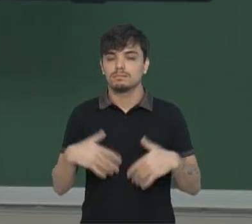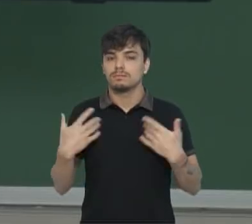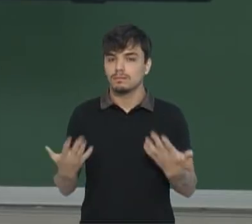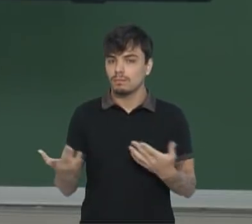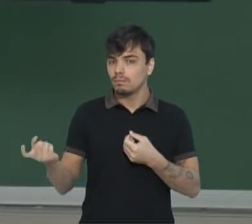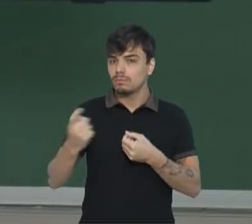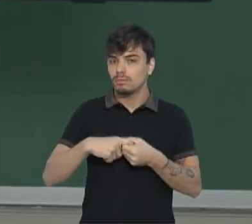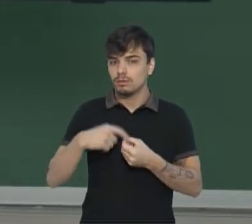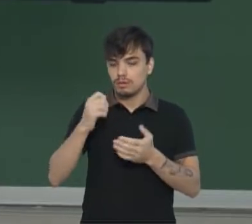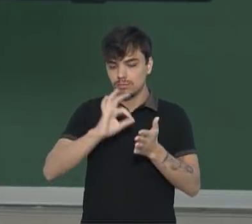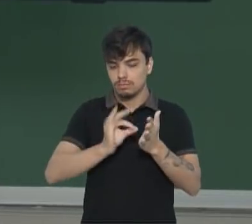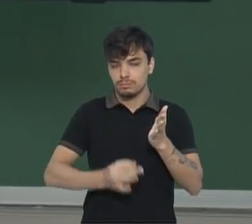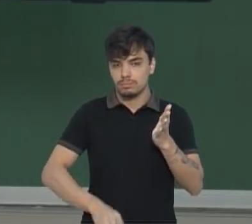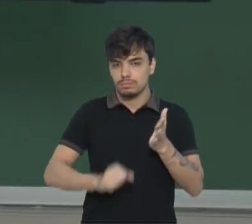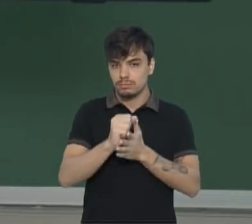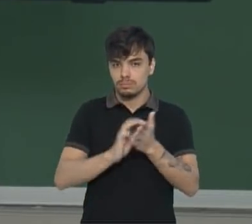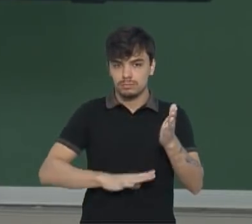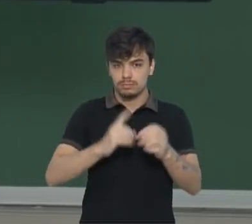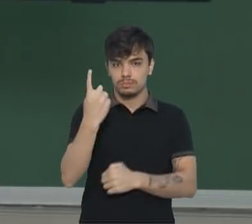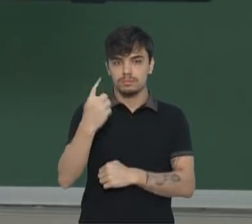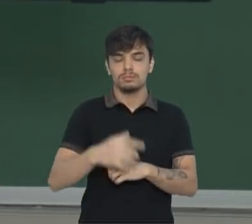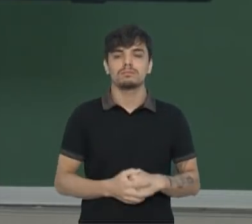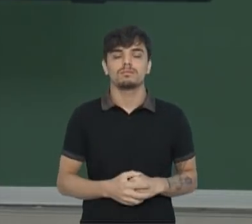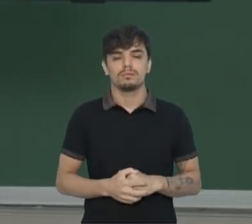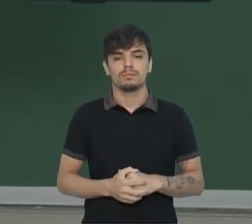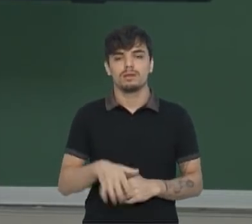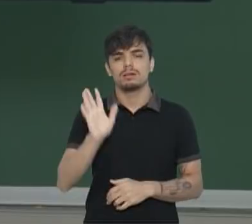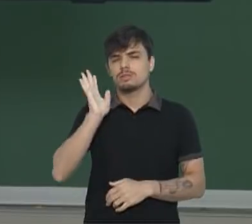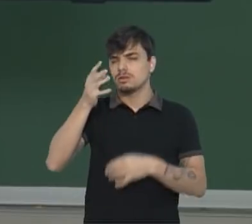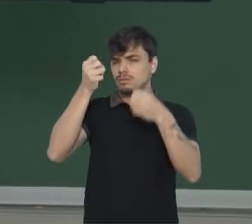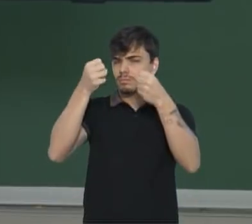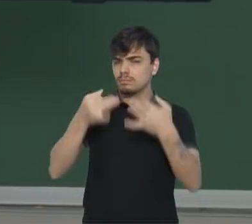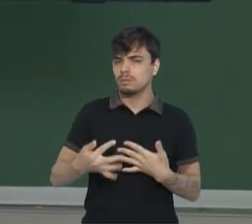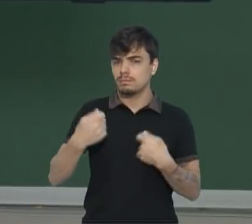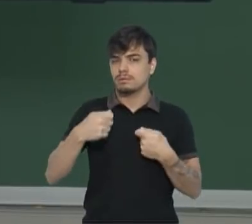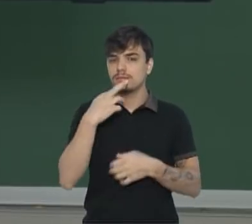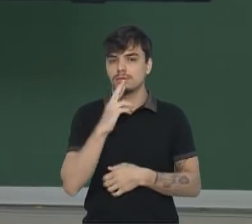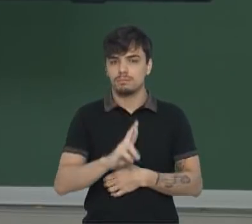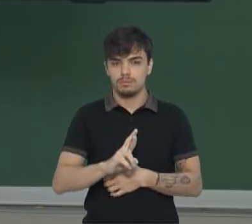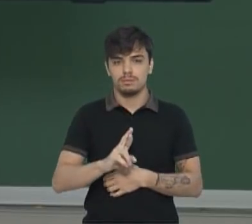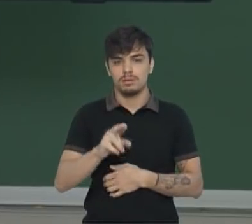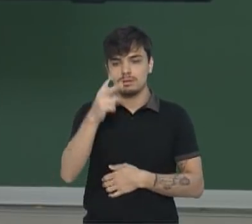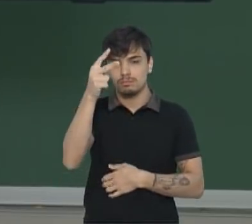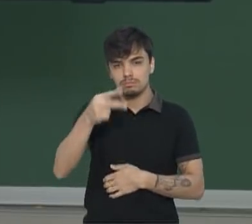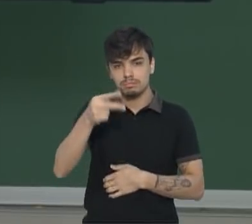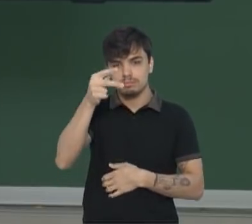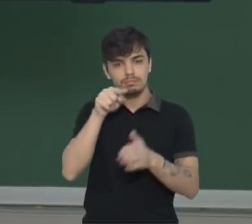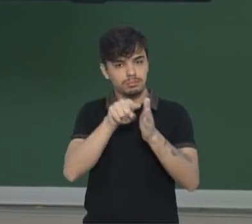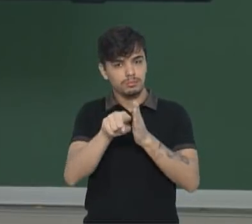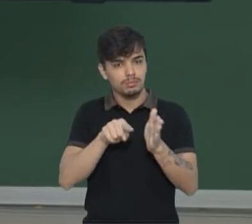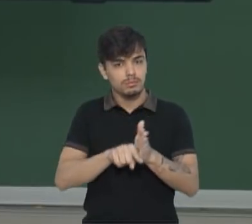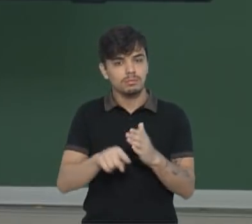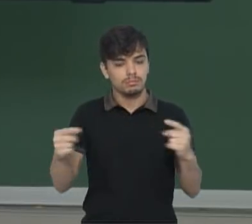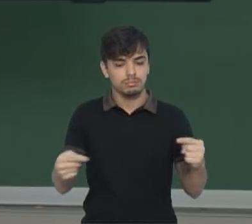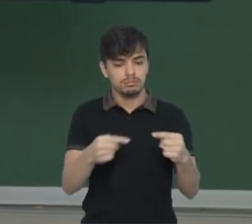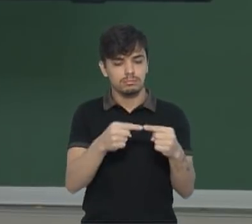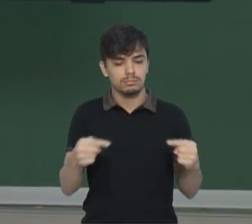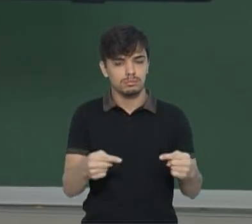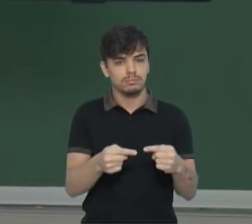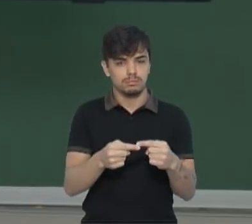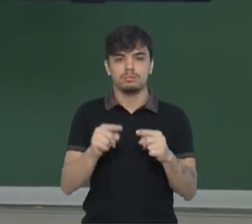Então, voltamos com a correção da atividade 1. Como eu falei para vocês, a atividade 1, vocês tinham que responder as duas questões de acordo com o que a gente viu até no momento